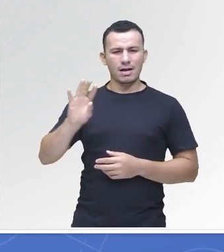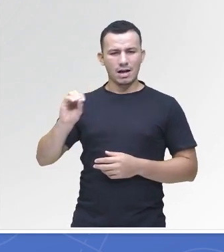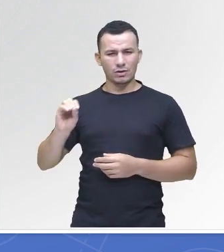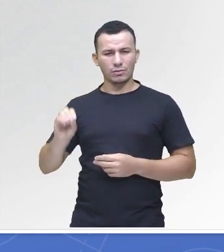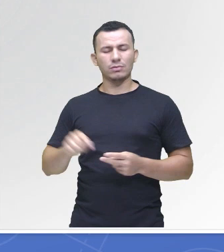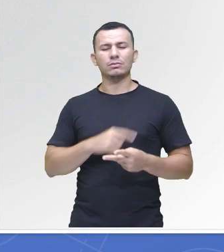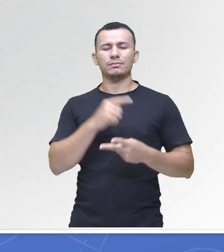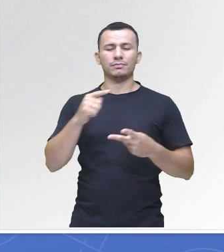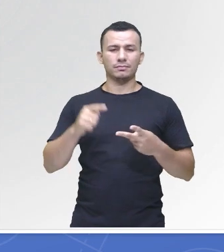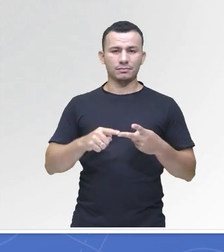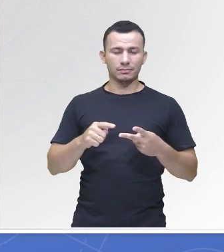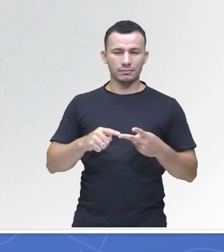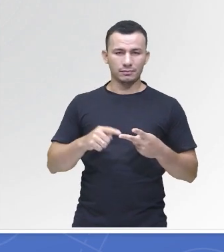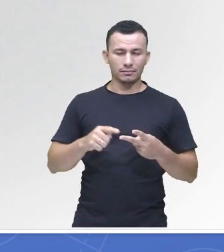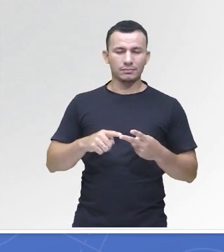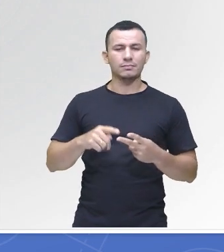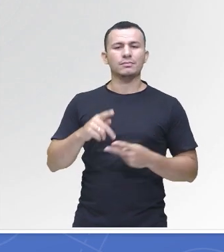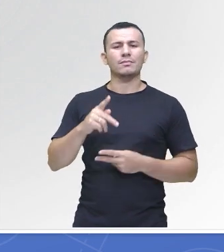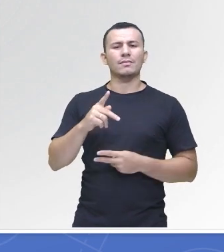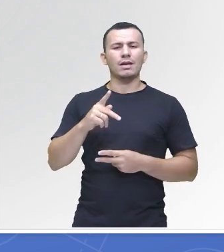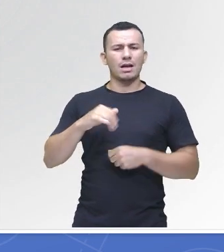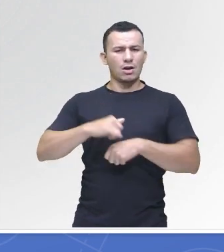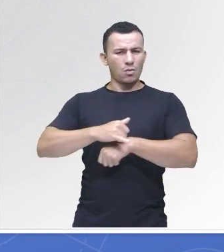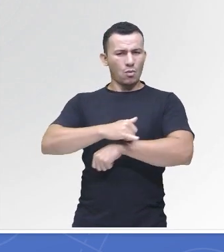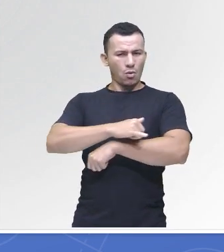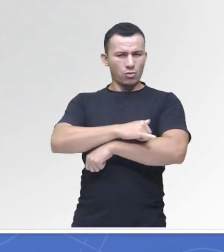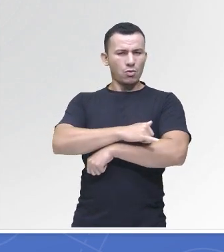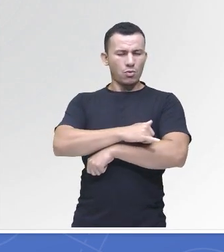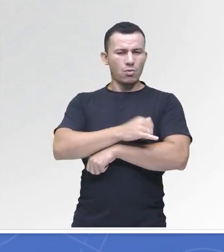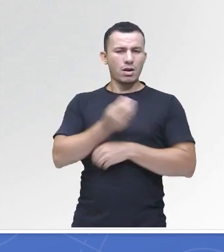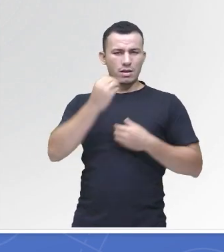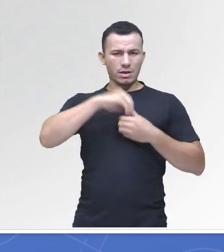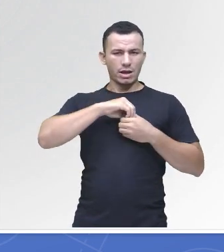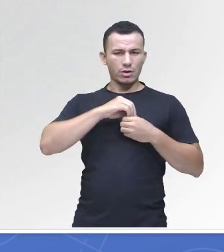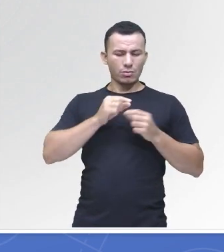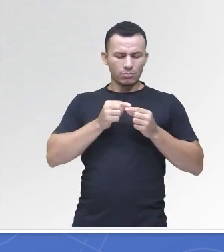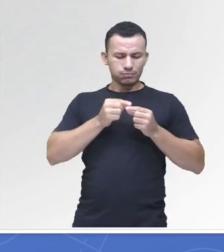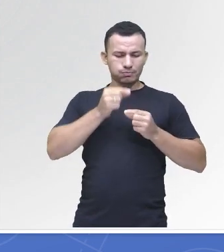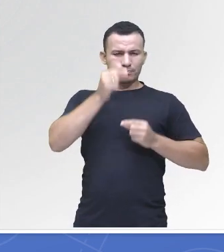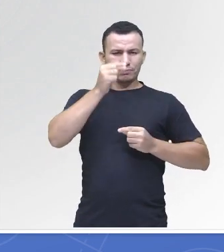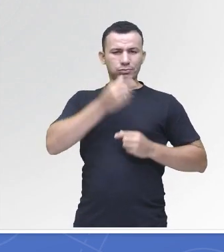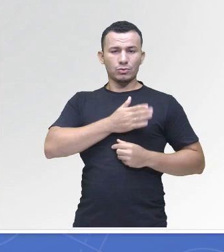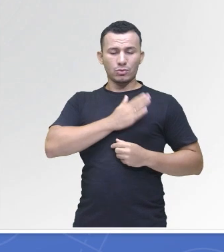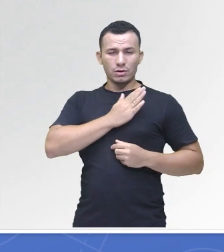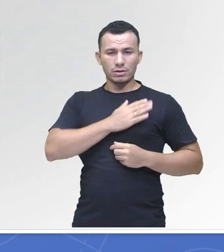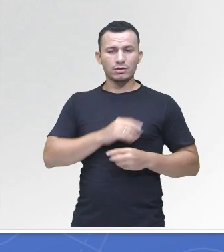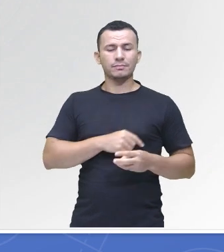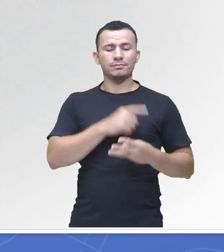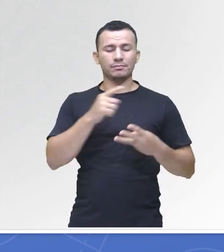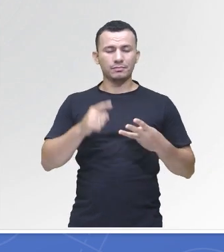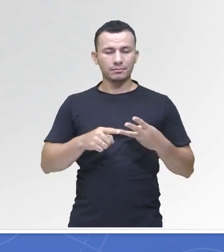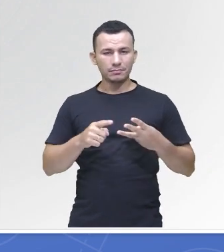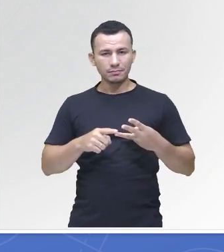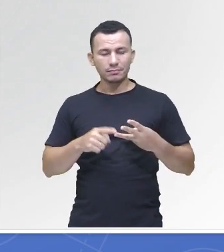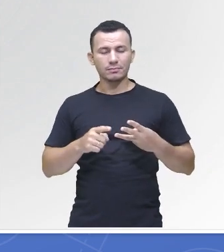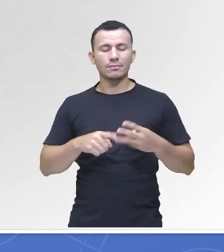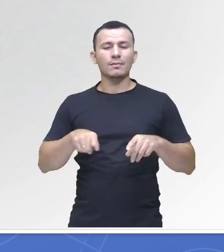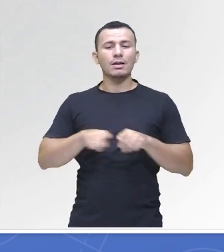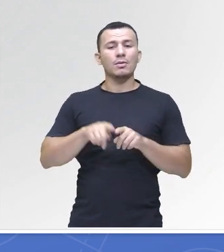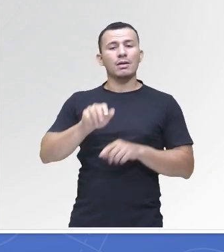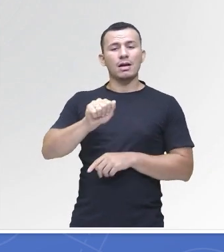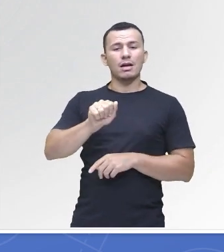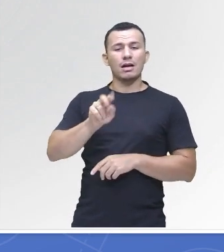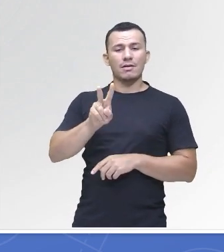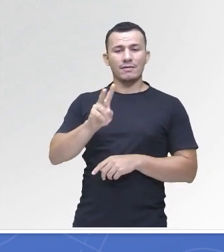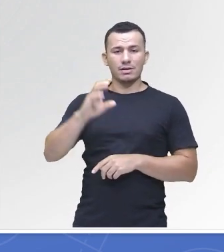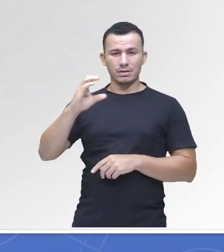aterosclerose, que está relacionada com placas de gordura presente ali nas artérias, o acidente vascular cerebral, né? Que é o